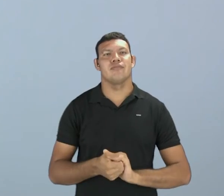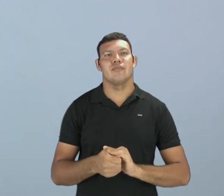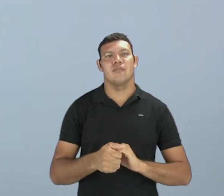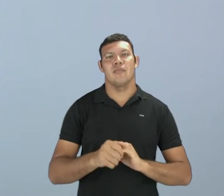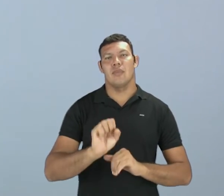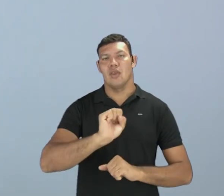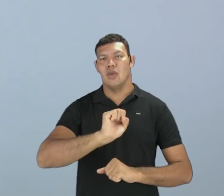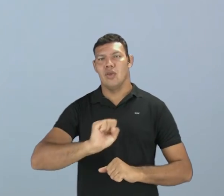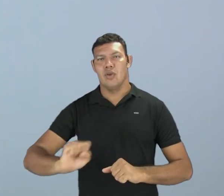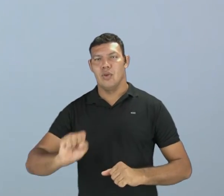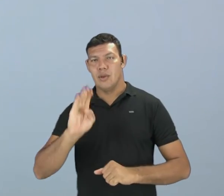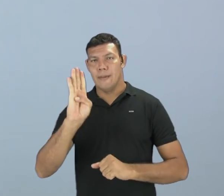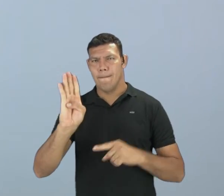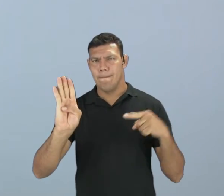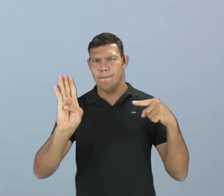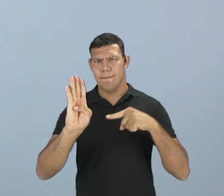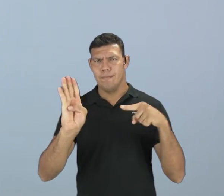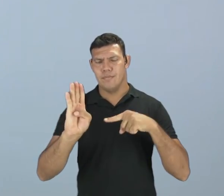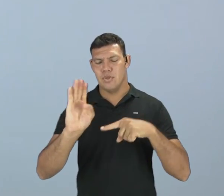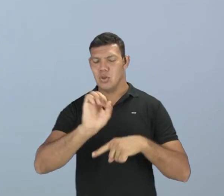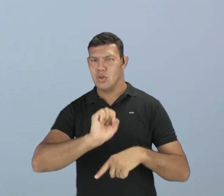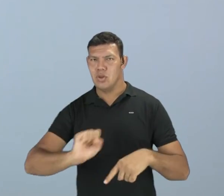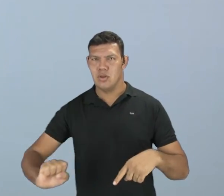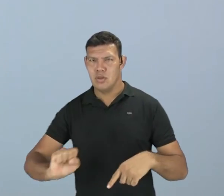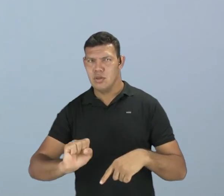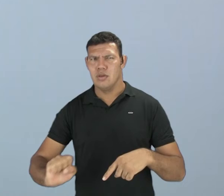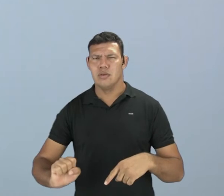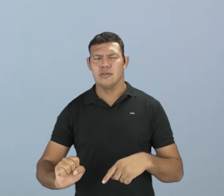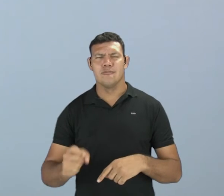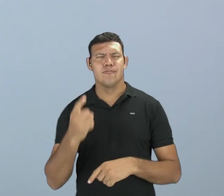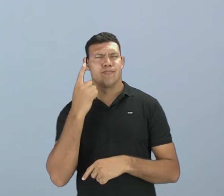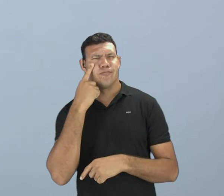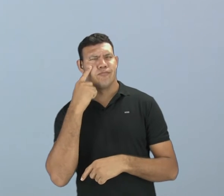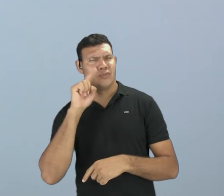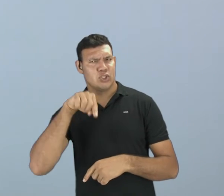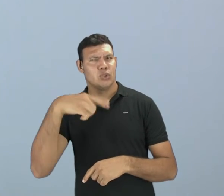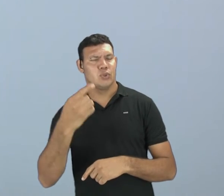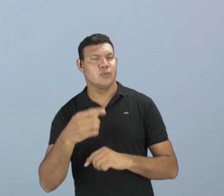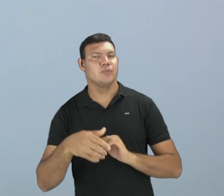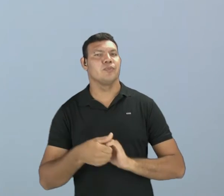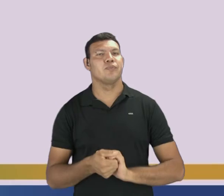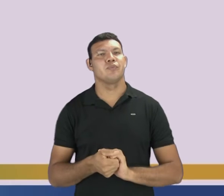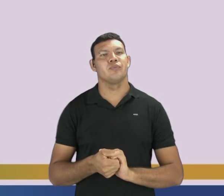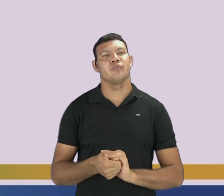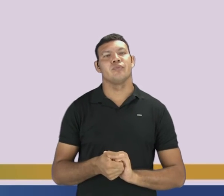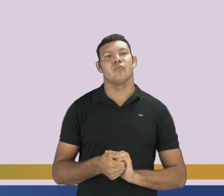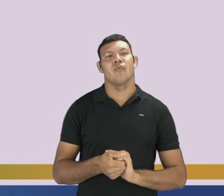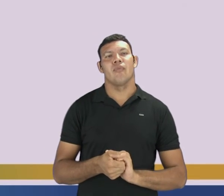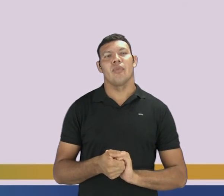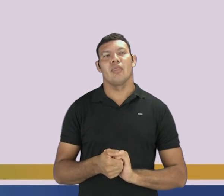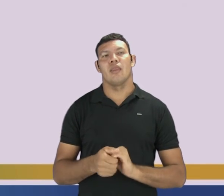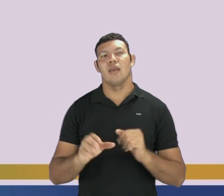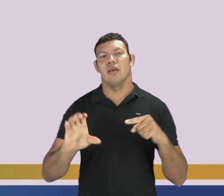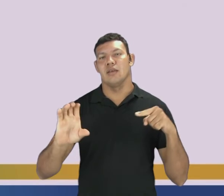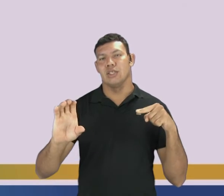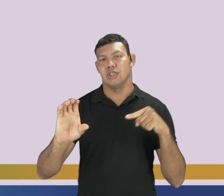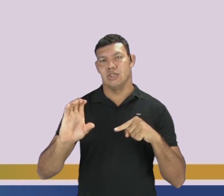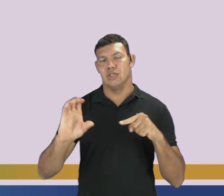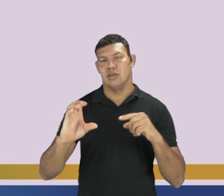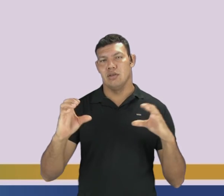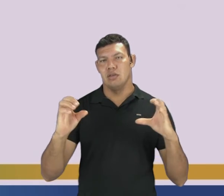região sudeste, será que a região sudeste? Vamos ver um pouco as outras regiões. A região centro-oeste,